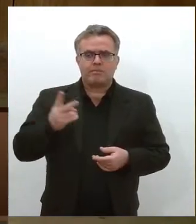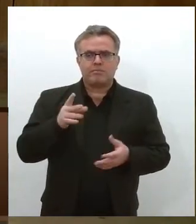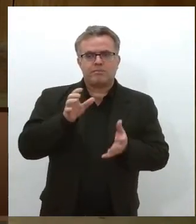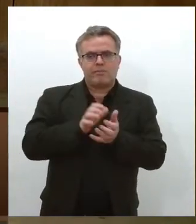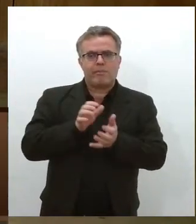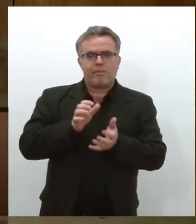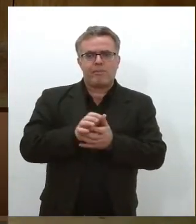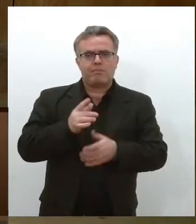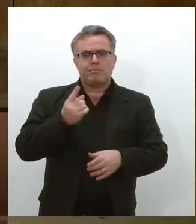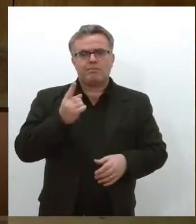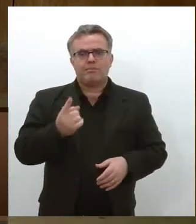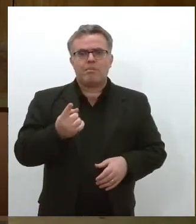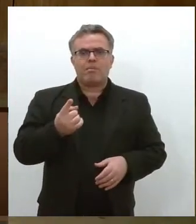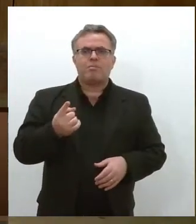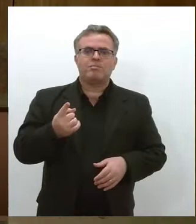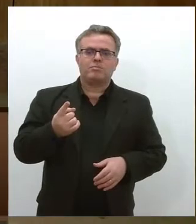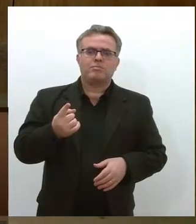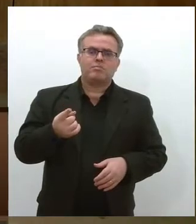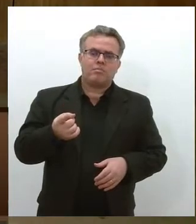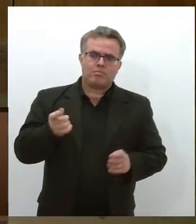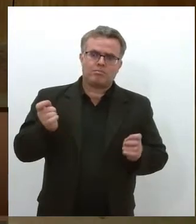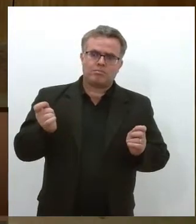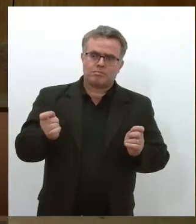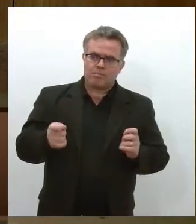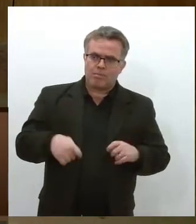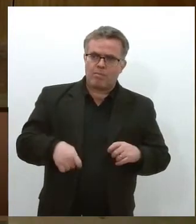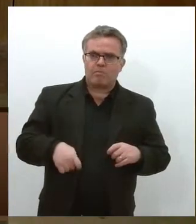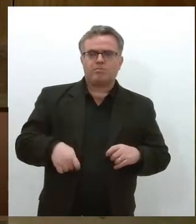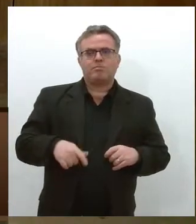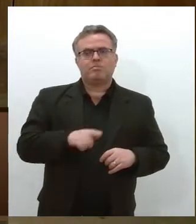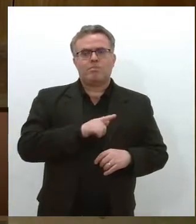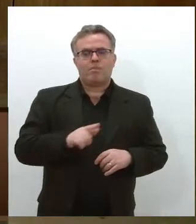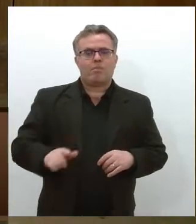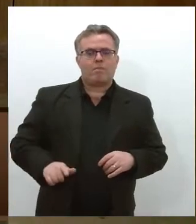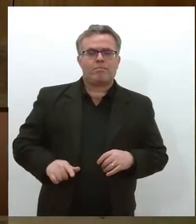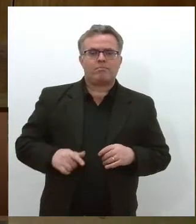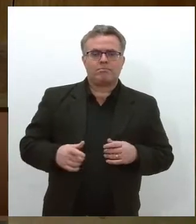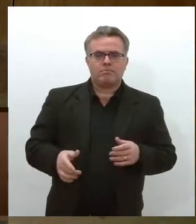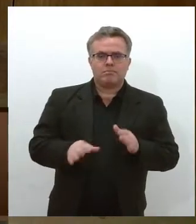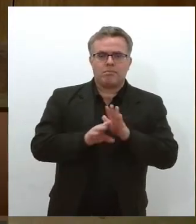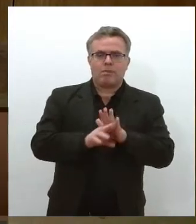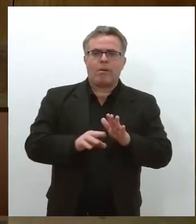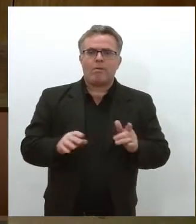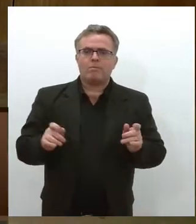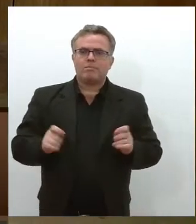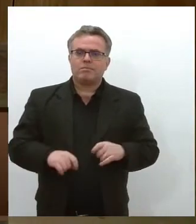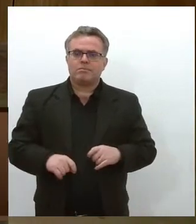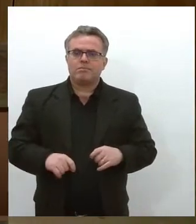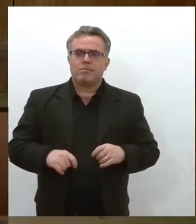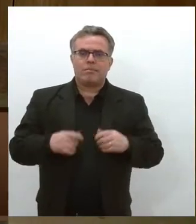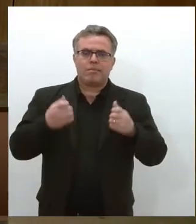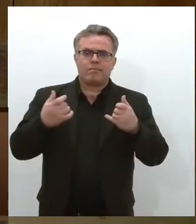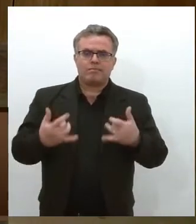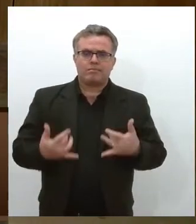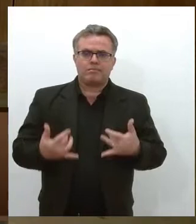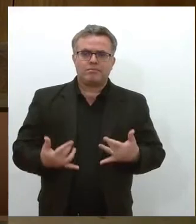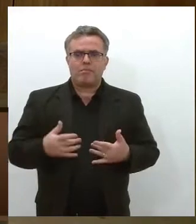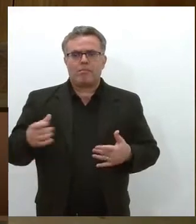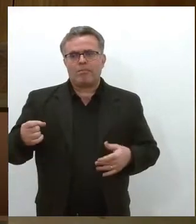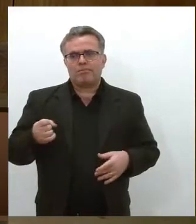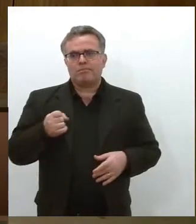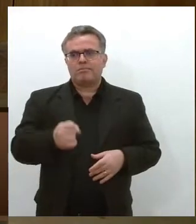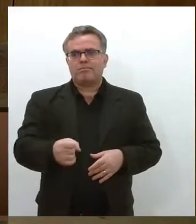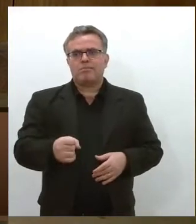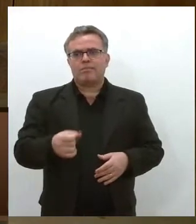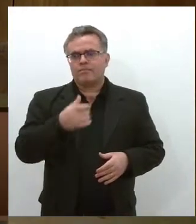uma mulher à frente do governo. Sara, é importante dizer que a Raquel Lira entrou porque o esposo faleceu na